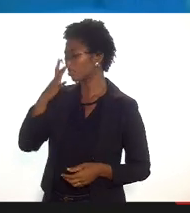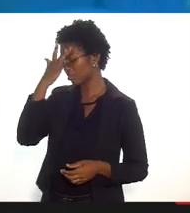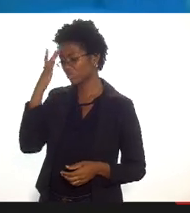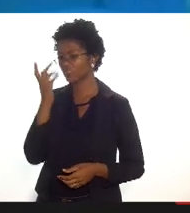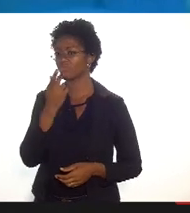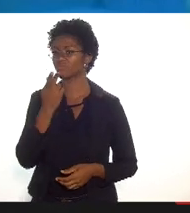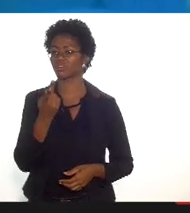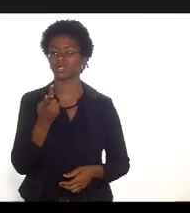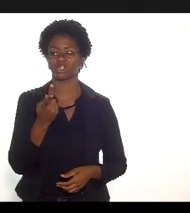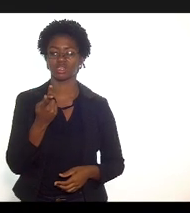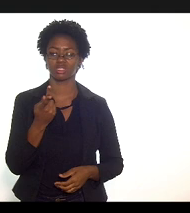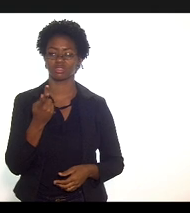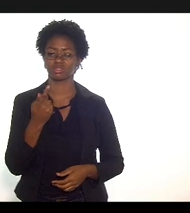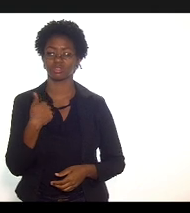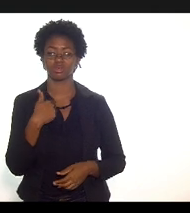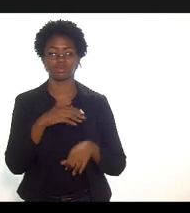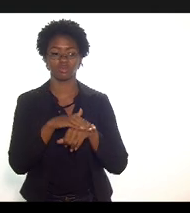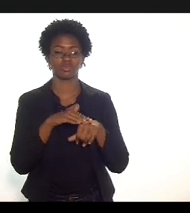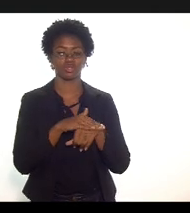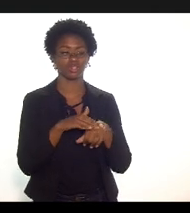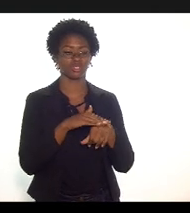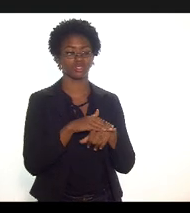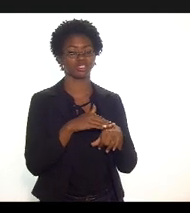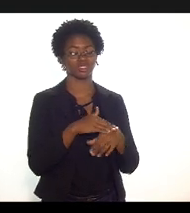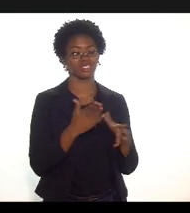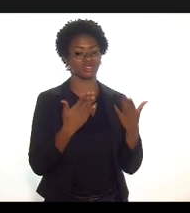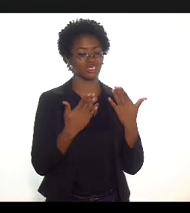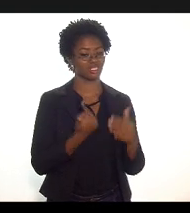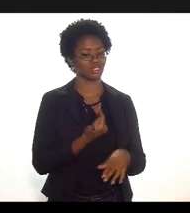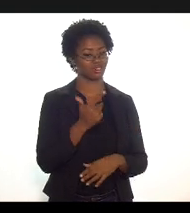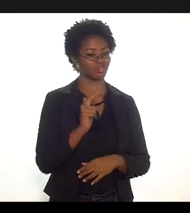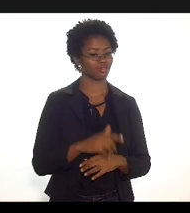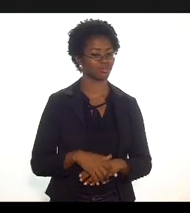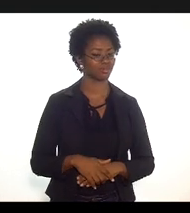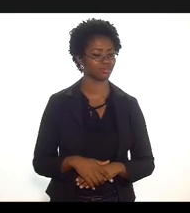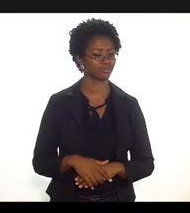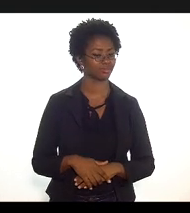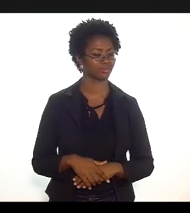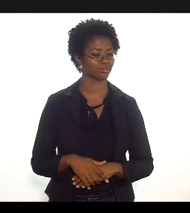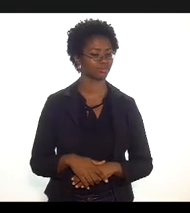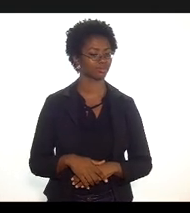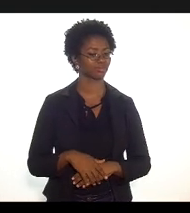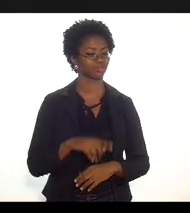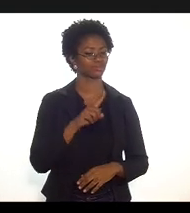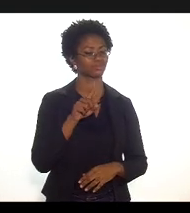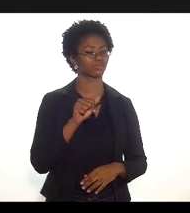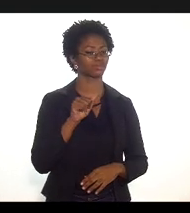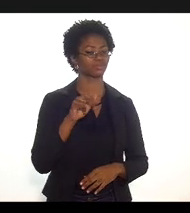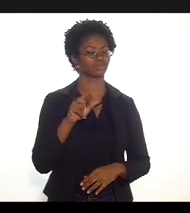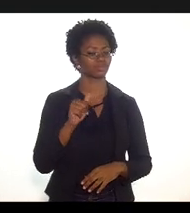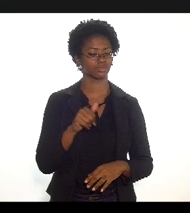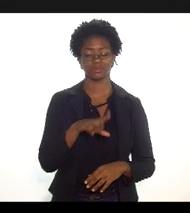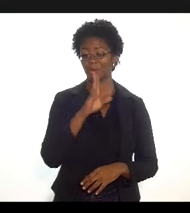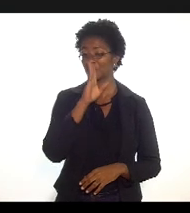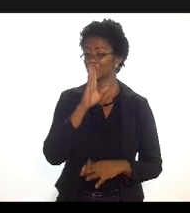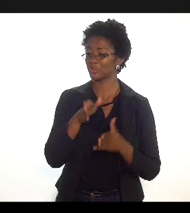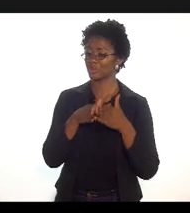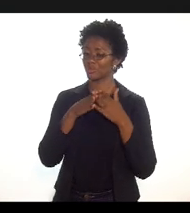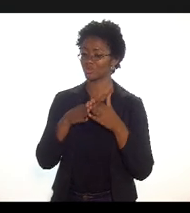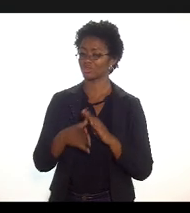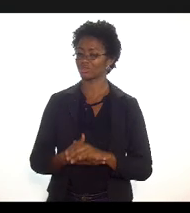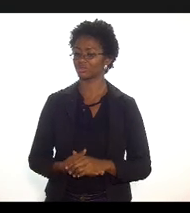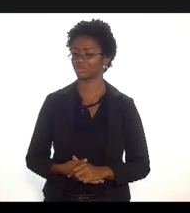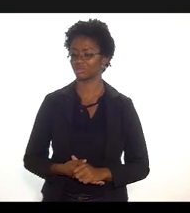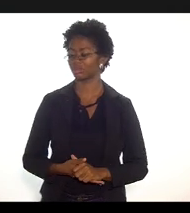microfone aberto aqui, que está ouvindo a conversa alheia, não quero ouvir, não. Hein? É a Zaira que está aberta. Desliga aí que eu não quero saber o que você está falando,